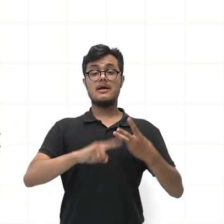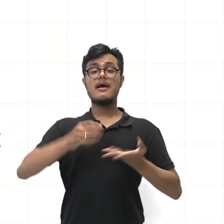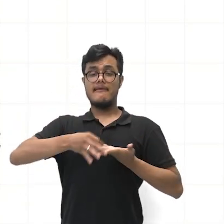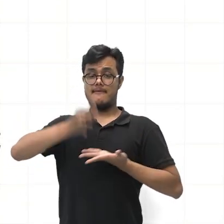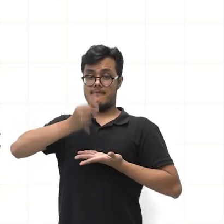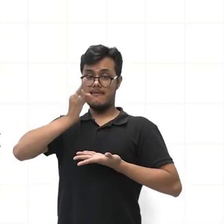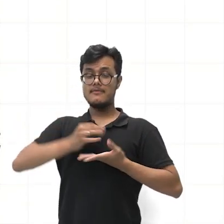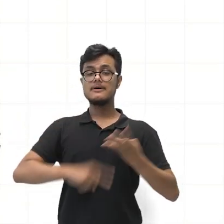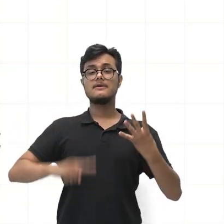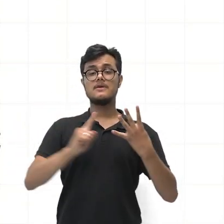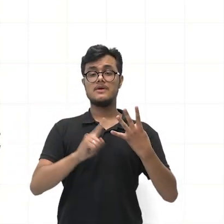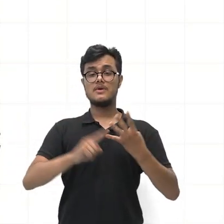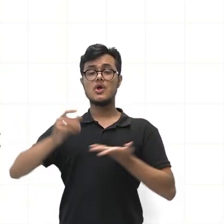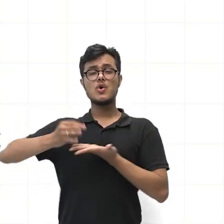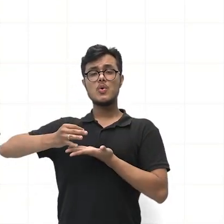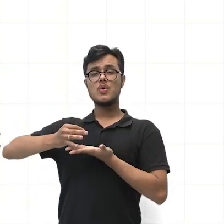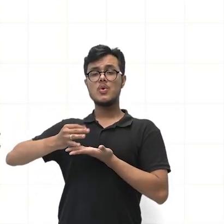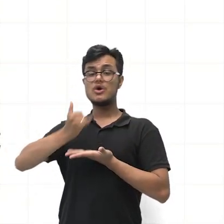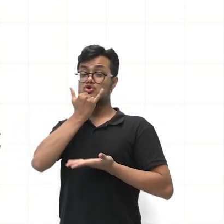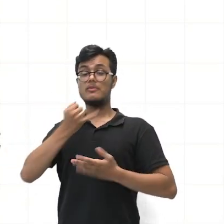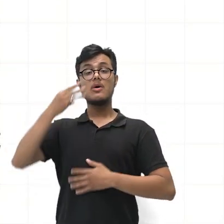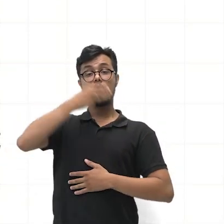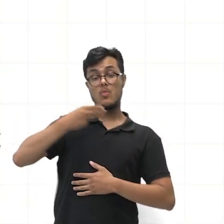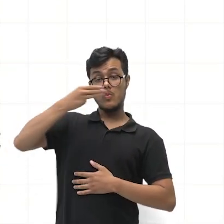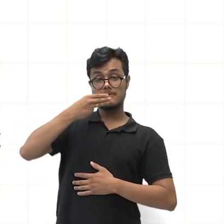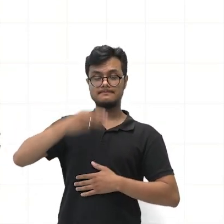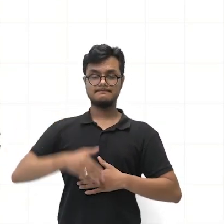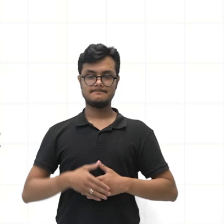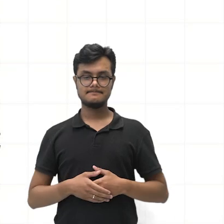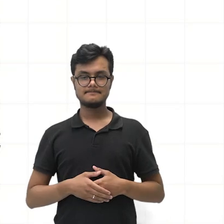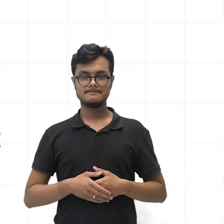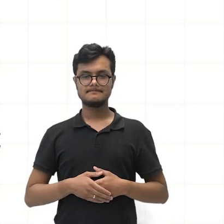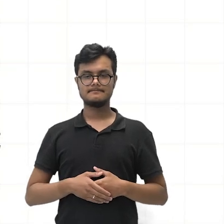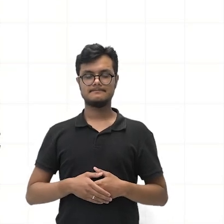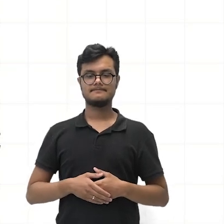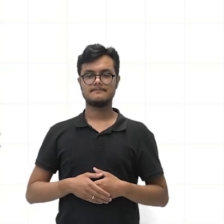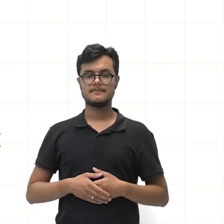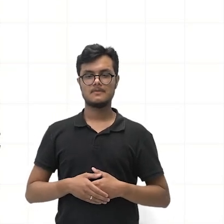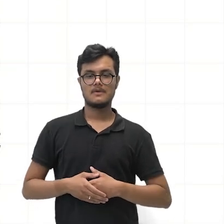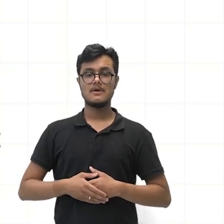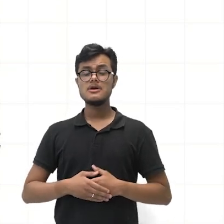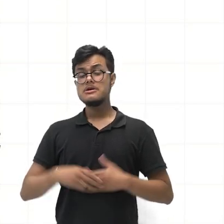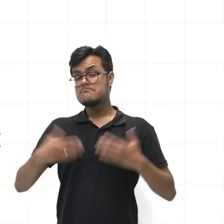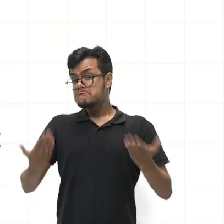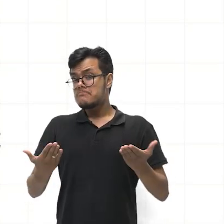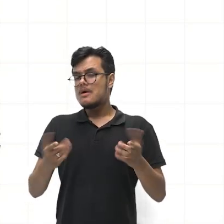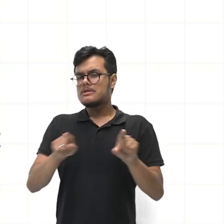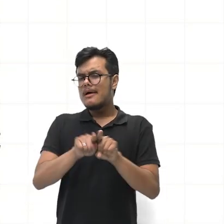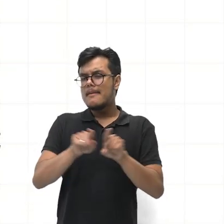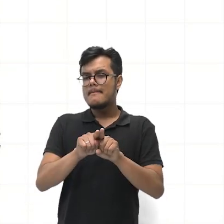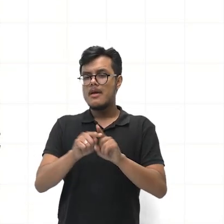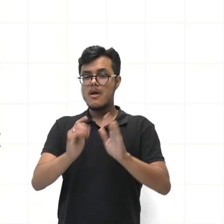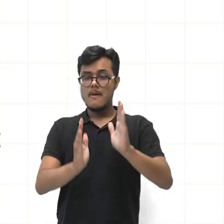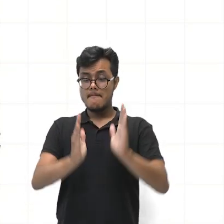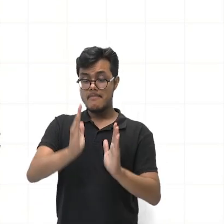café, o açúcar, certo? E o período de